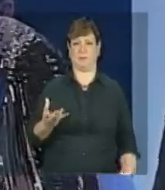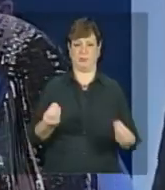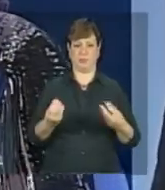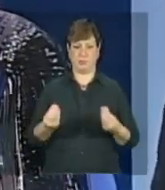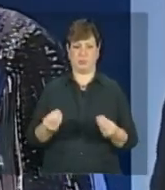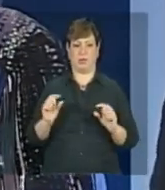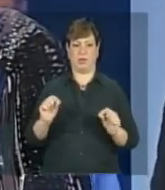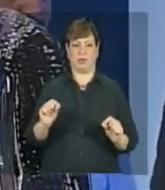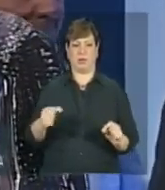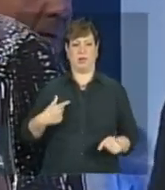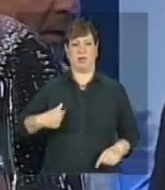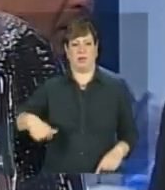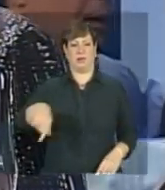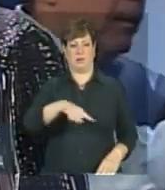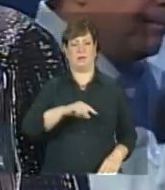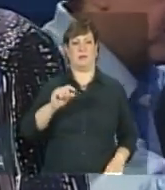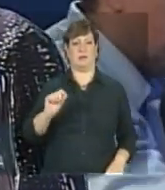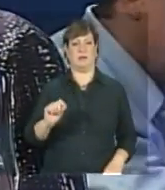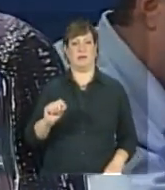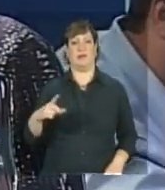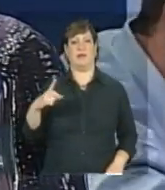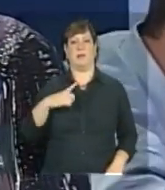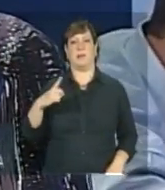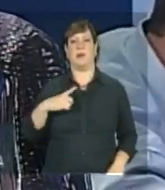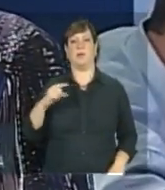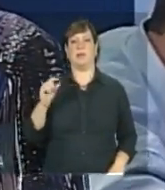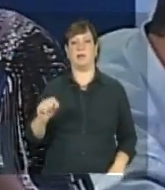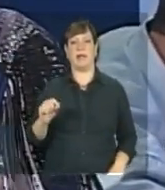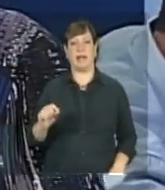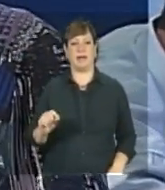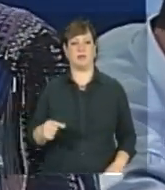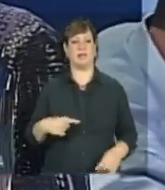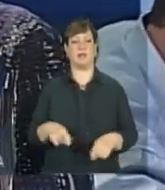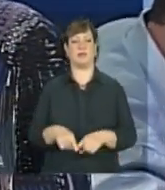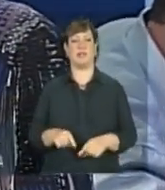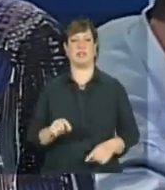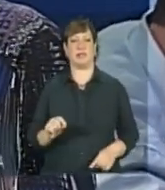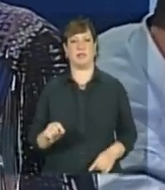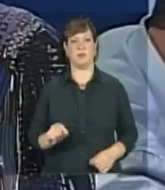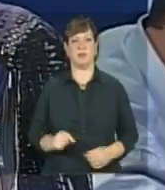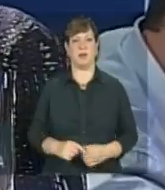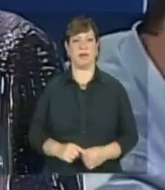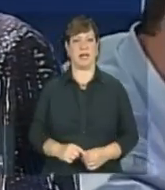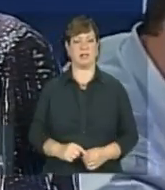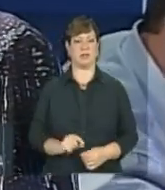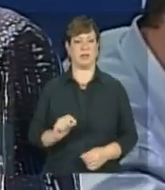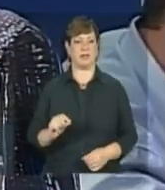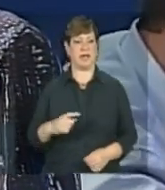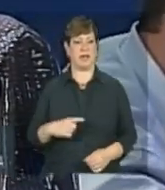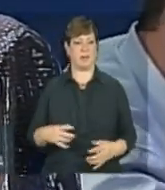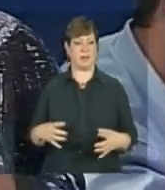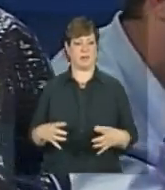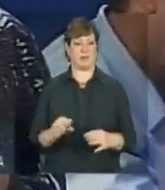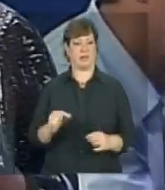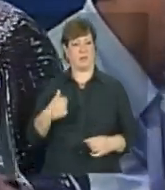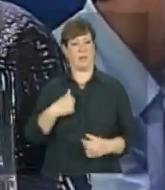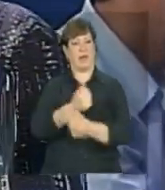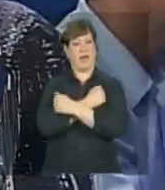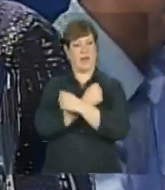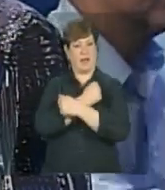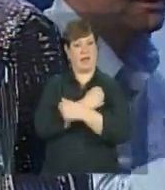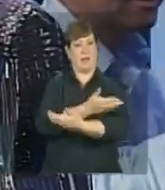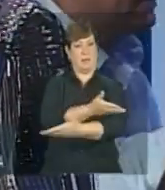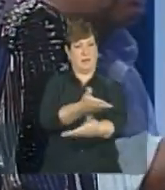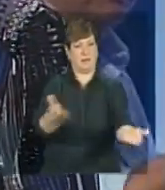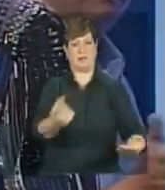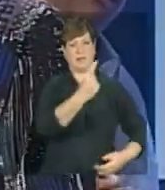nós tenhamos essa empresa aqui em Madureira. Então, o meu abraço a